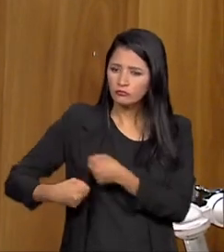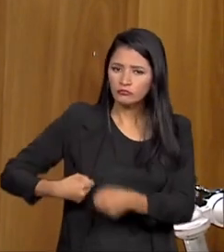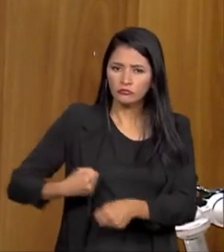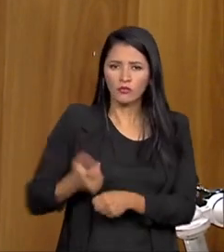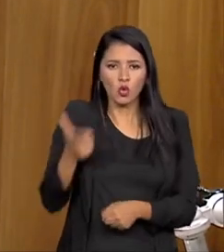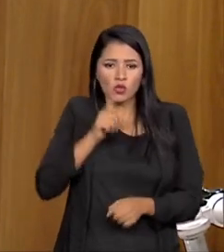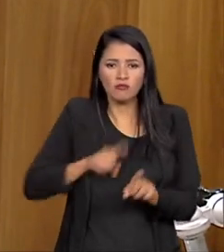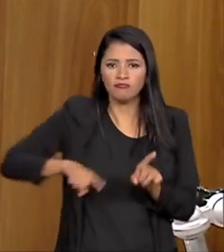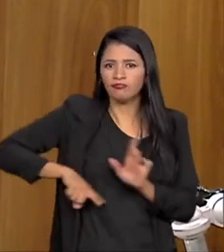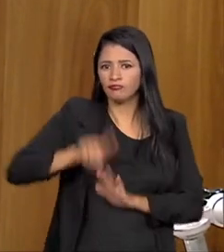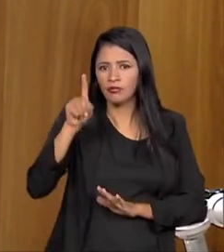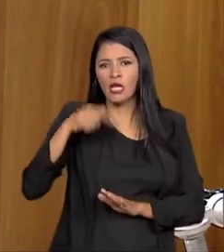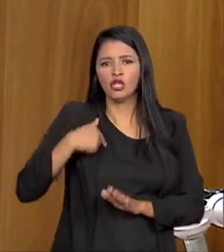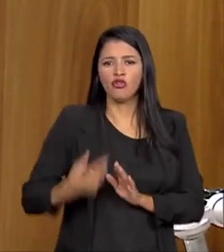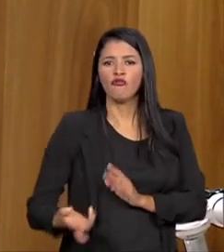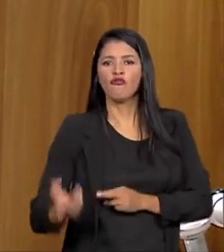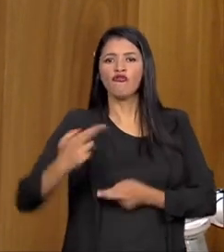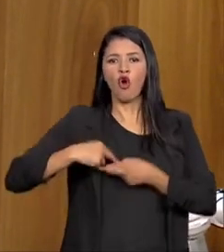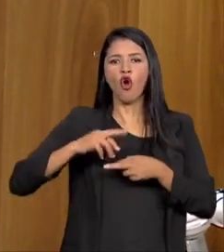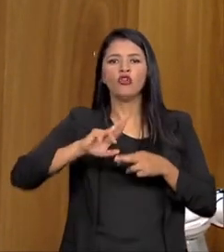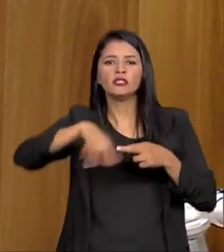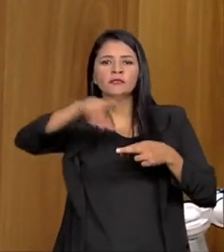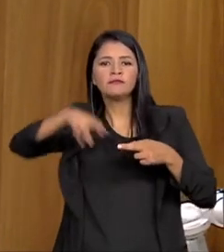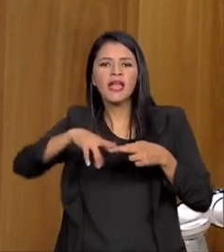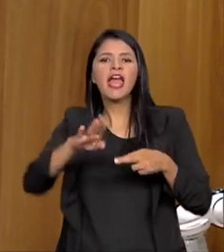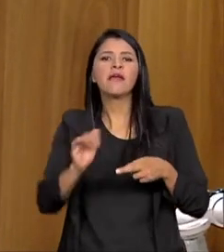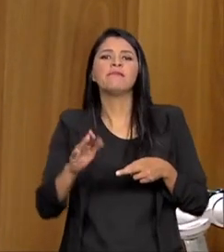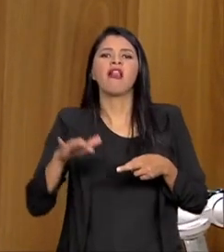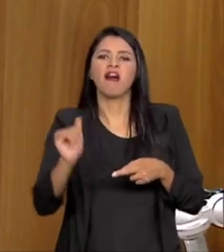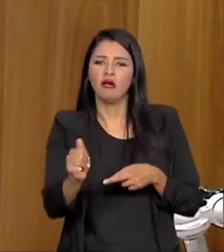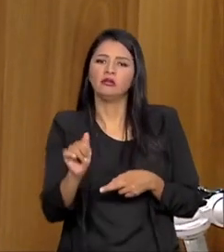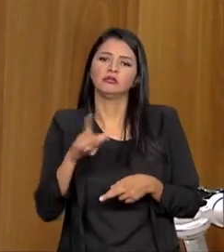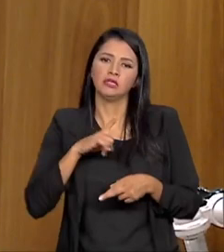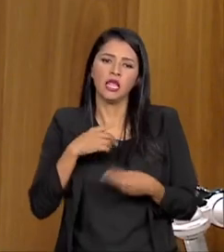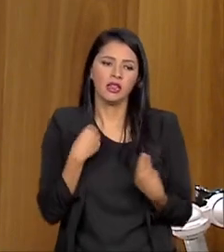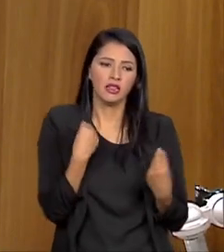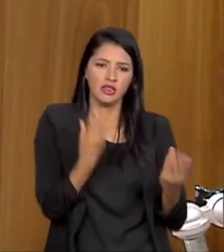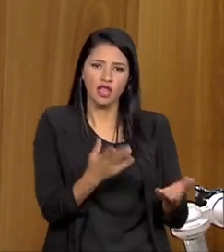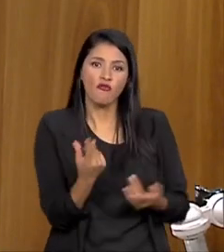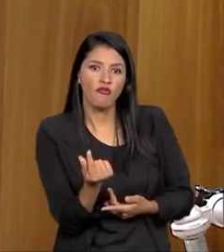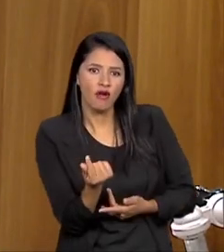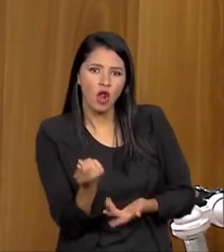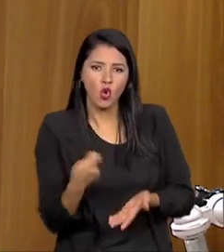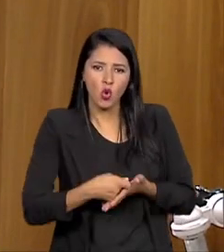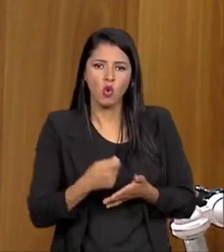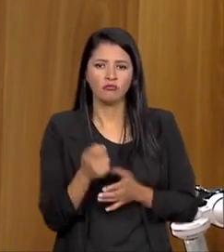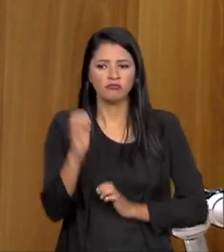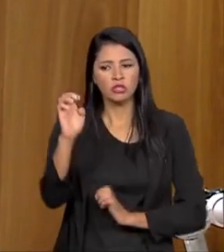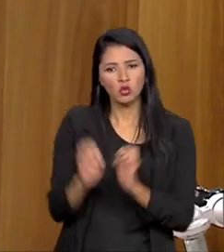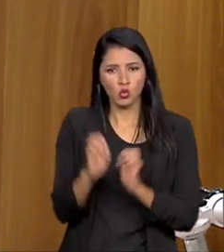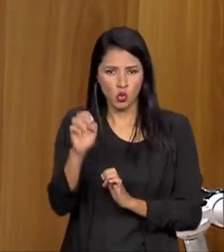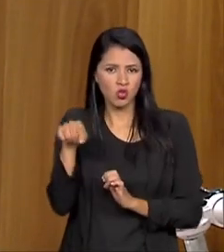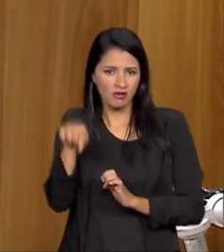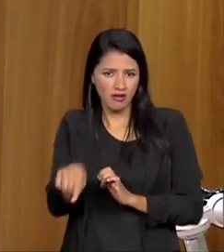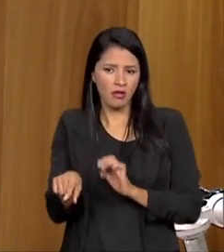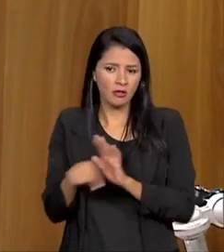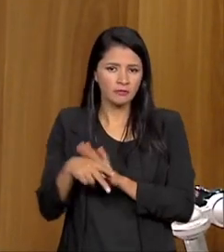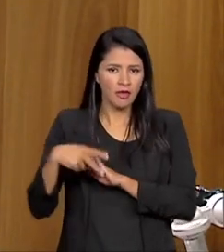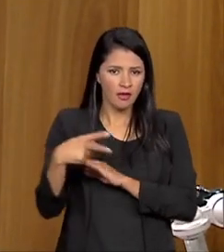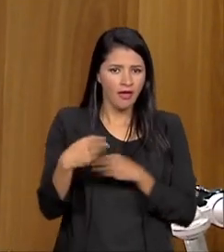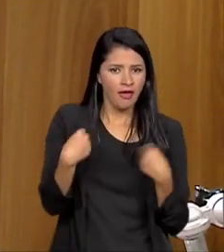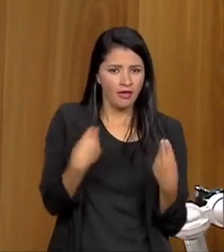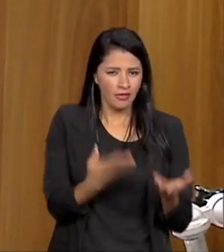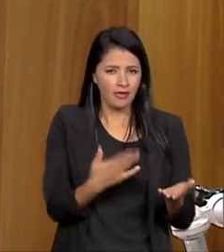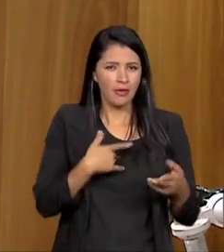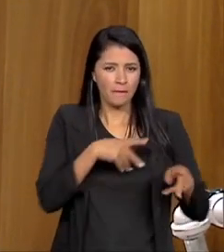recorde retorno de embalagem no ano passado porque você também trouxe valor a indústria que coloca esse produto é para o